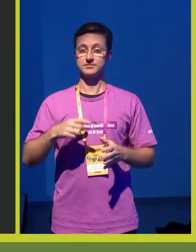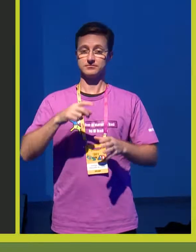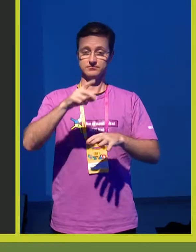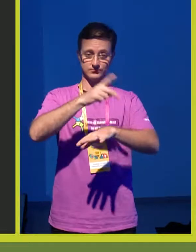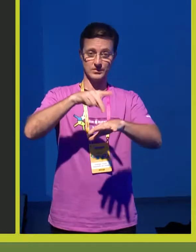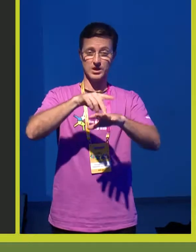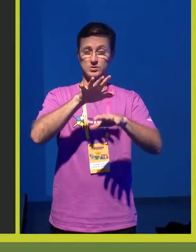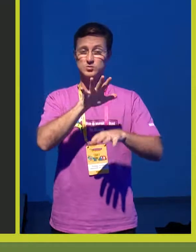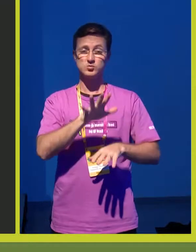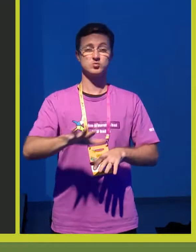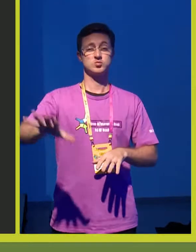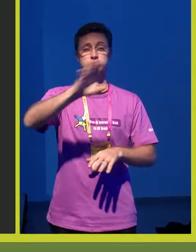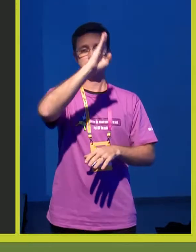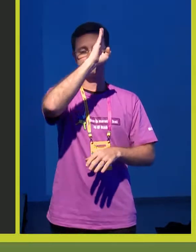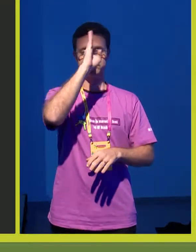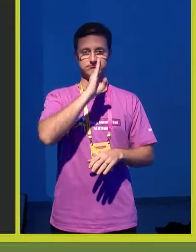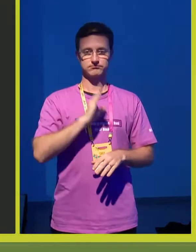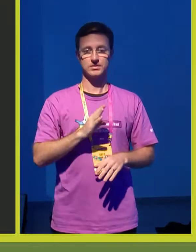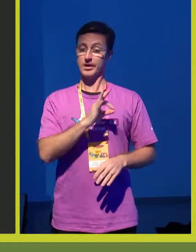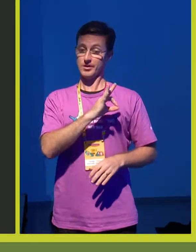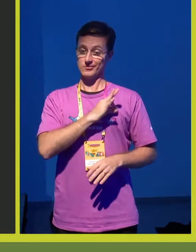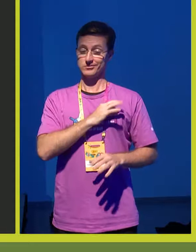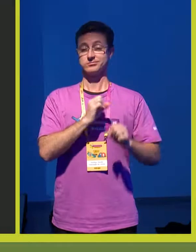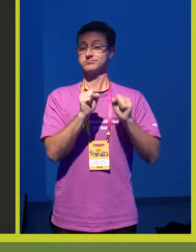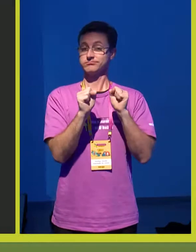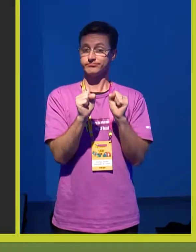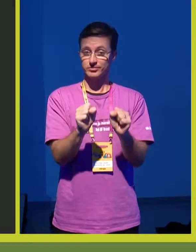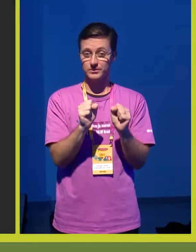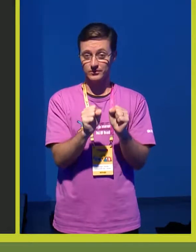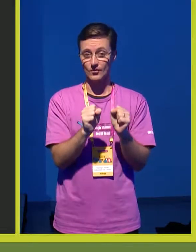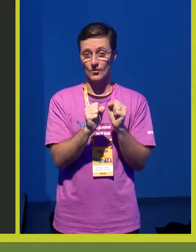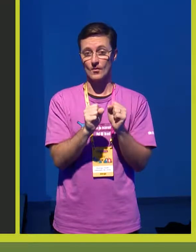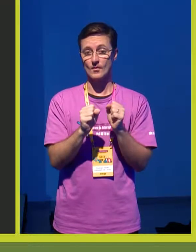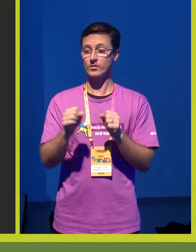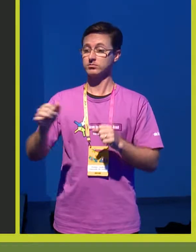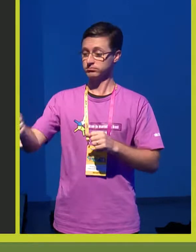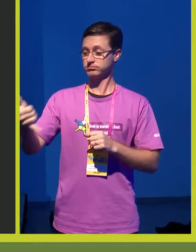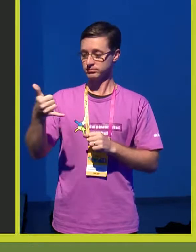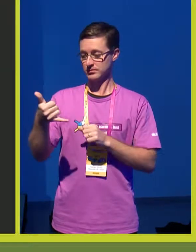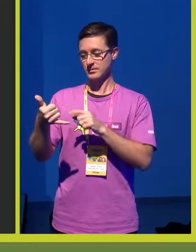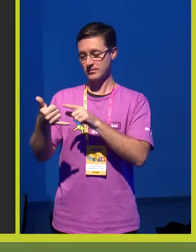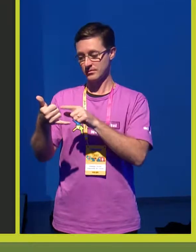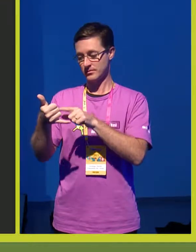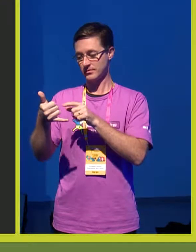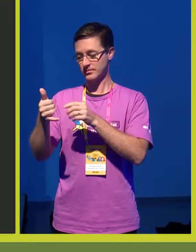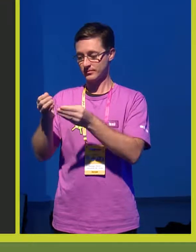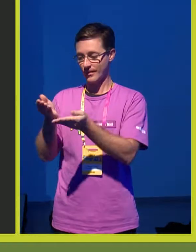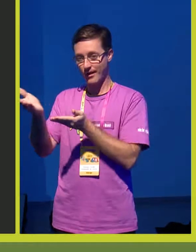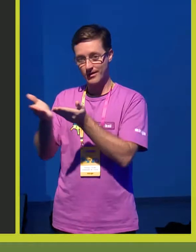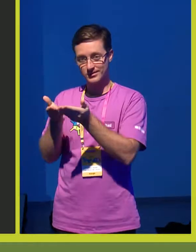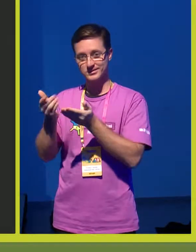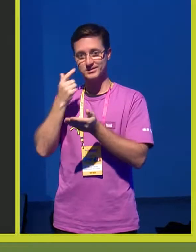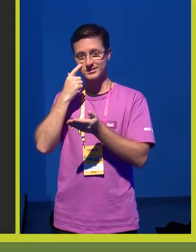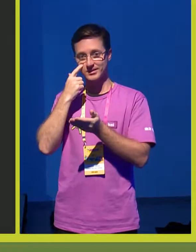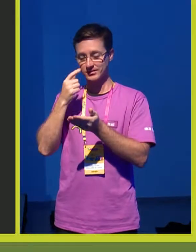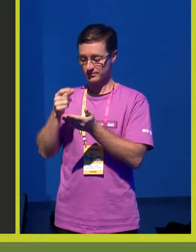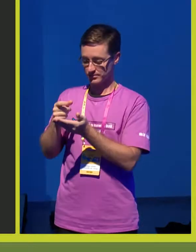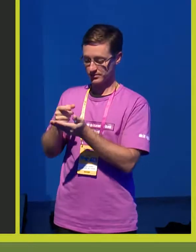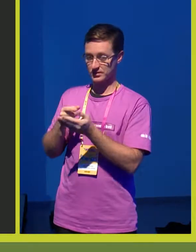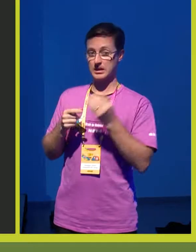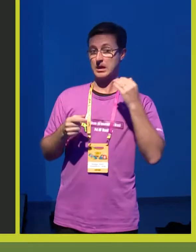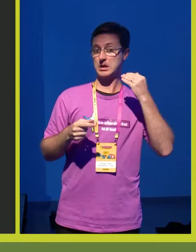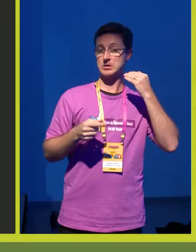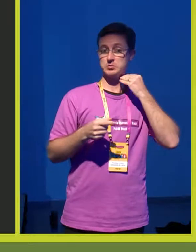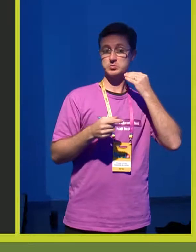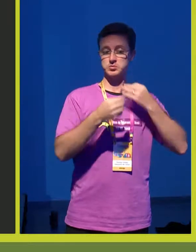que tem considerado que a polícia pode sim acessar o celular sem ordem judicial, tudo